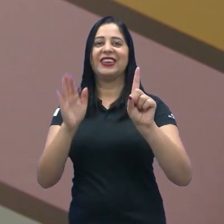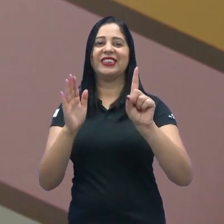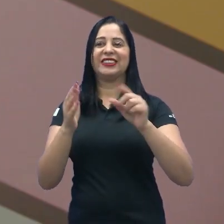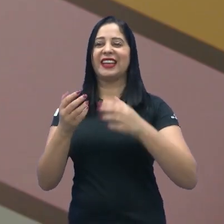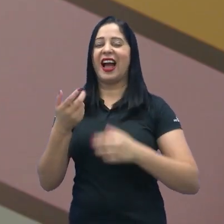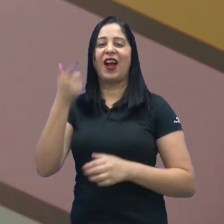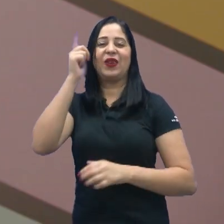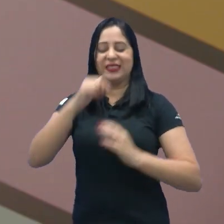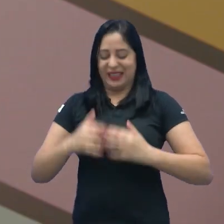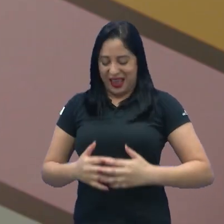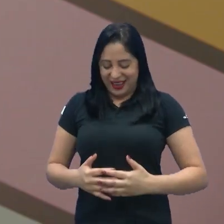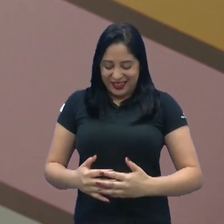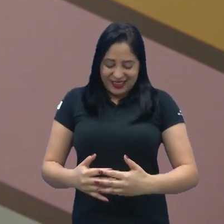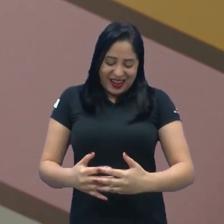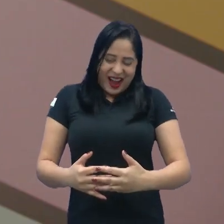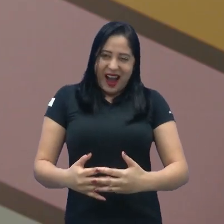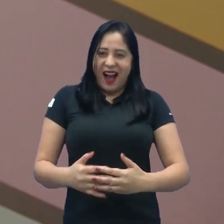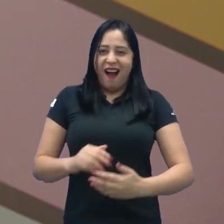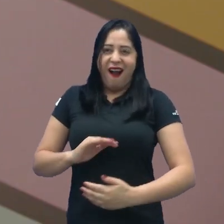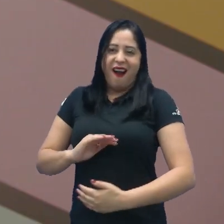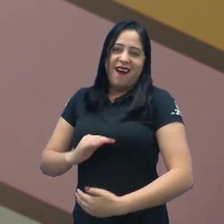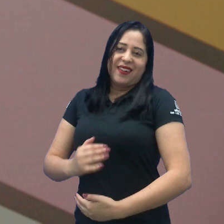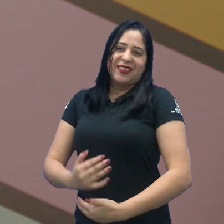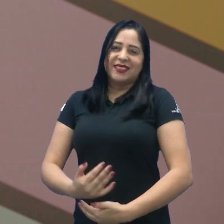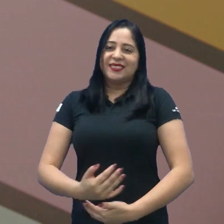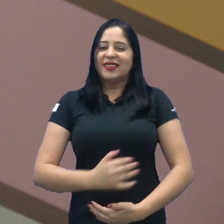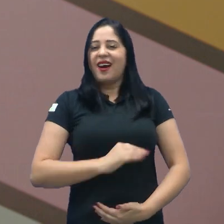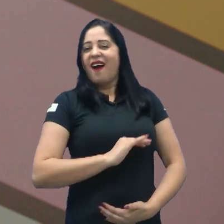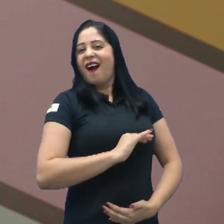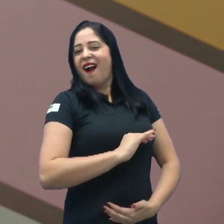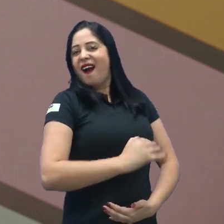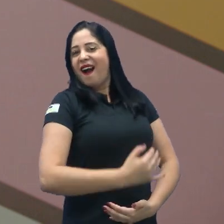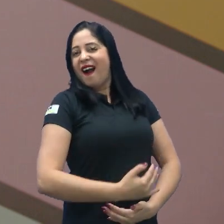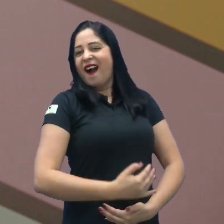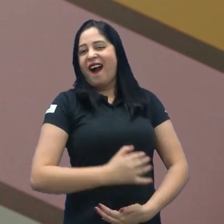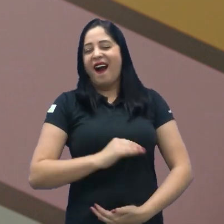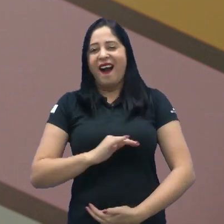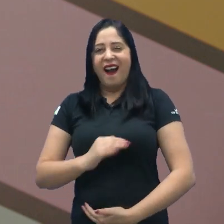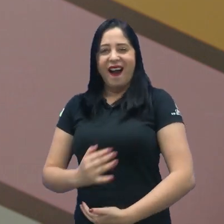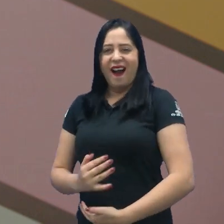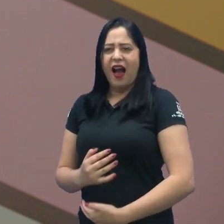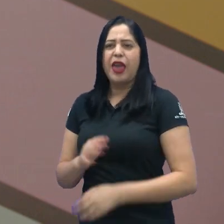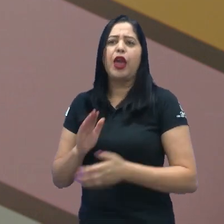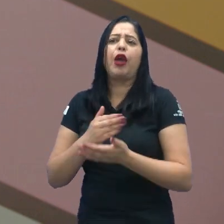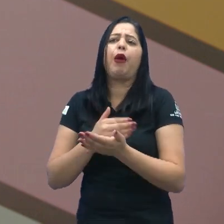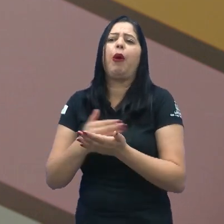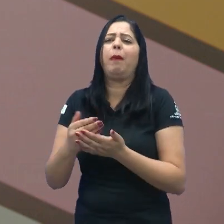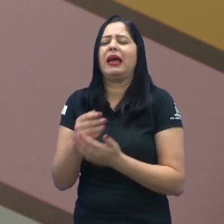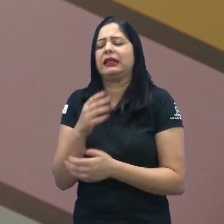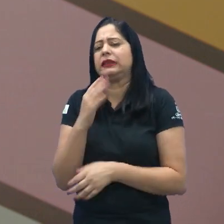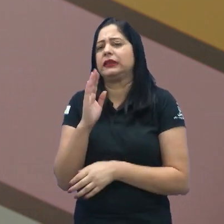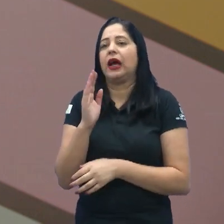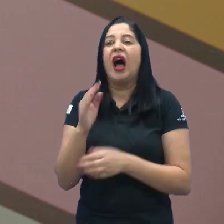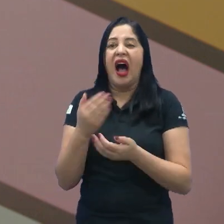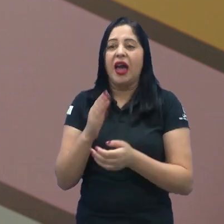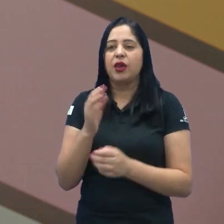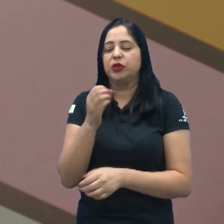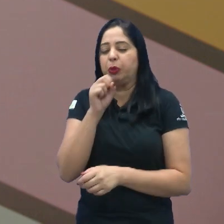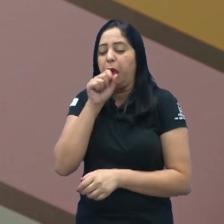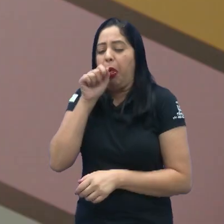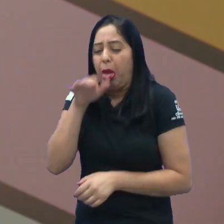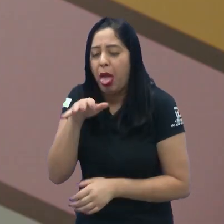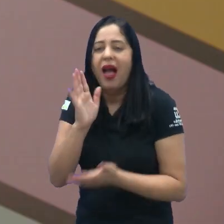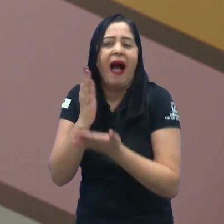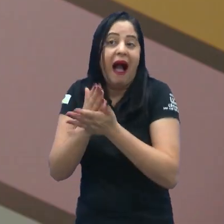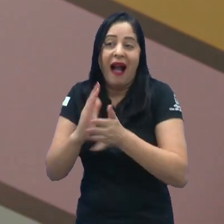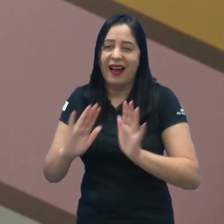consegue perceber as alterações no corpo, né? A parte dos enjoos do comecinho já passaram também, mas existe